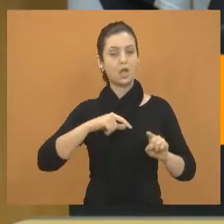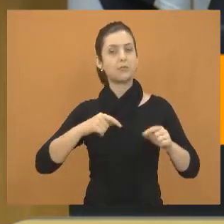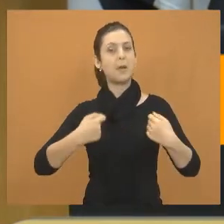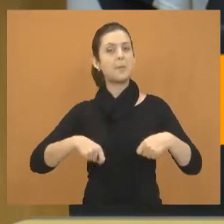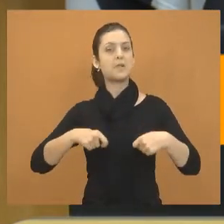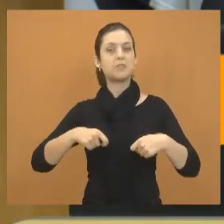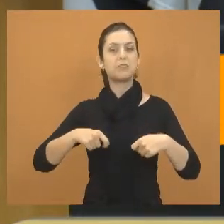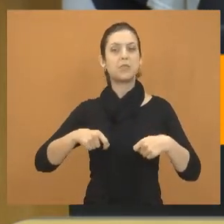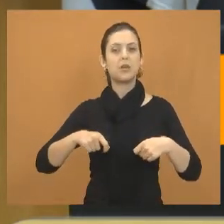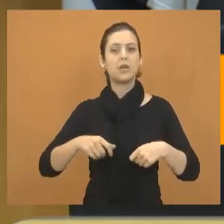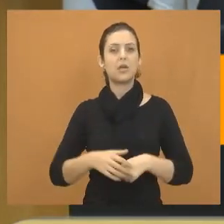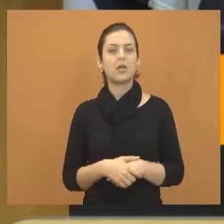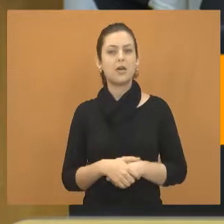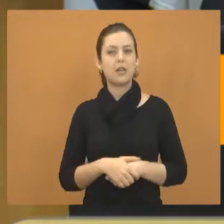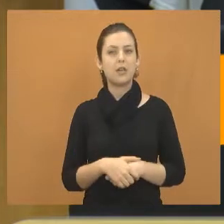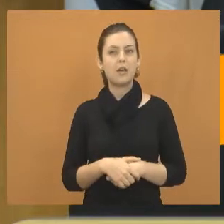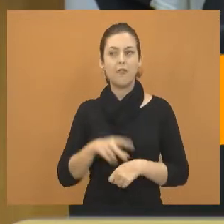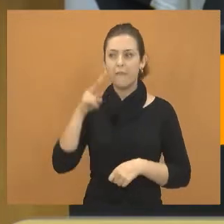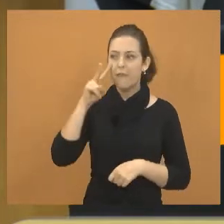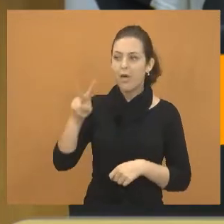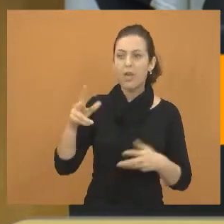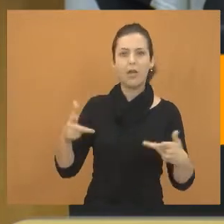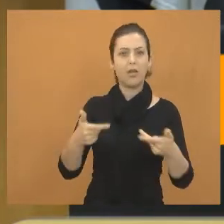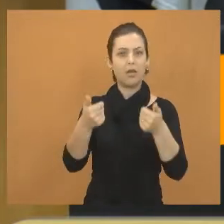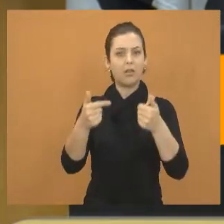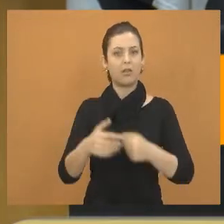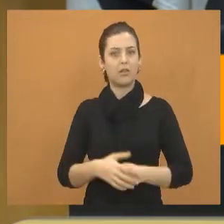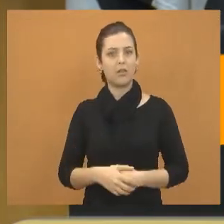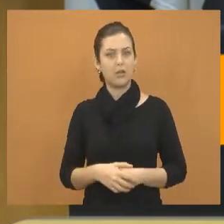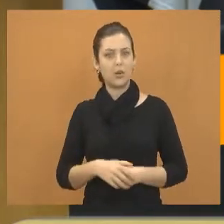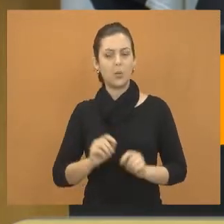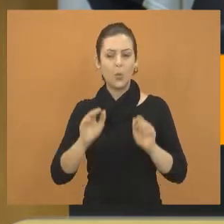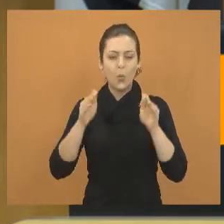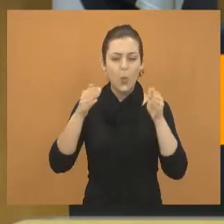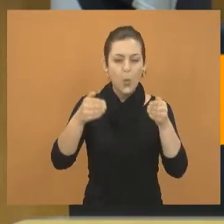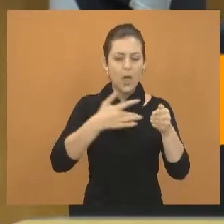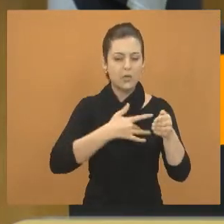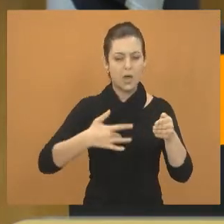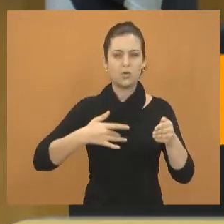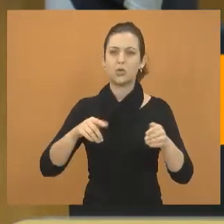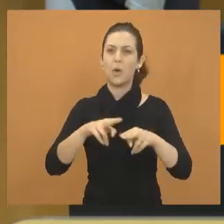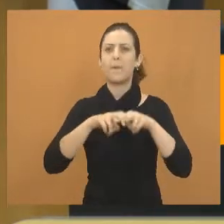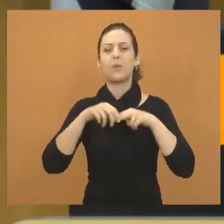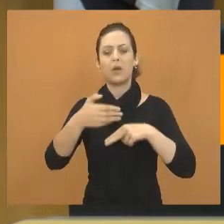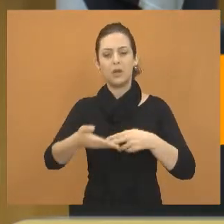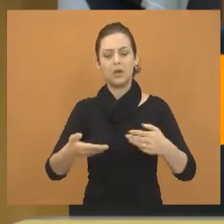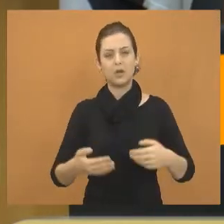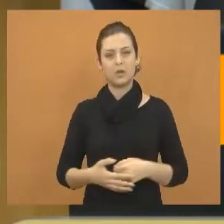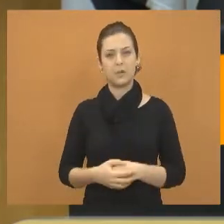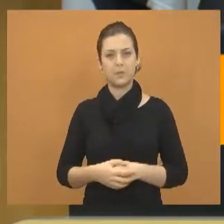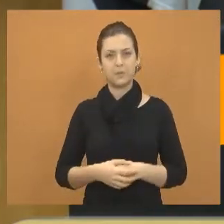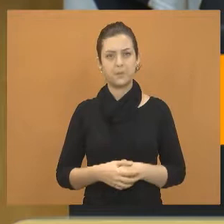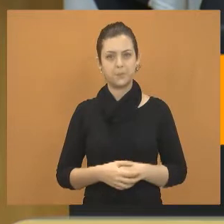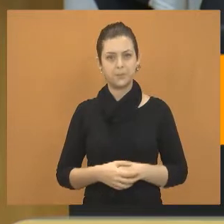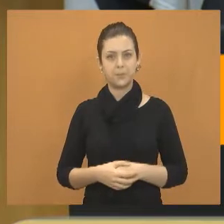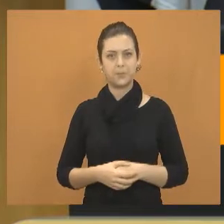ver avanços. Então, por que que eu estou focando exatamente na saúde? Por conta disso.